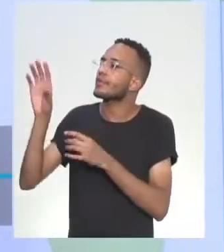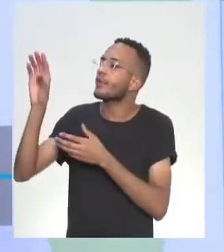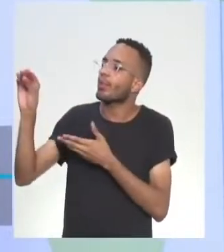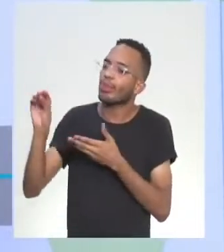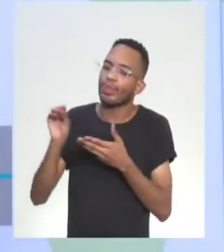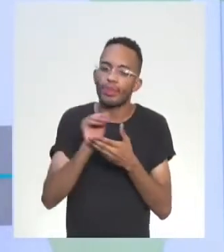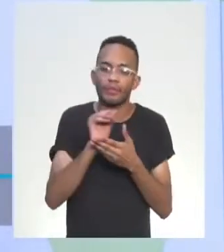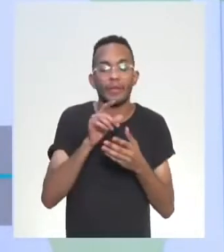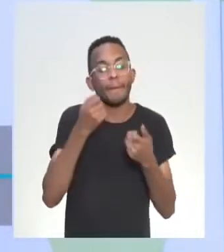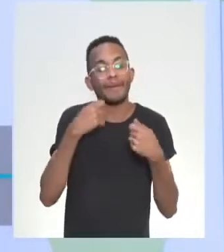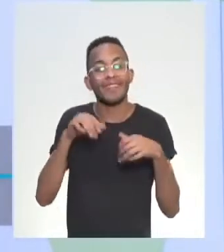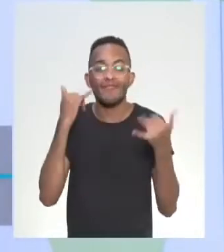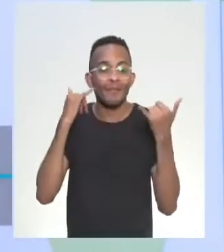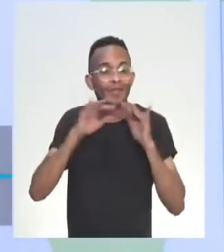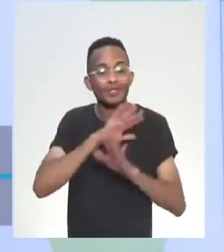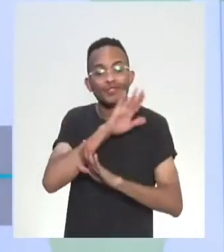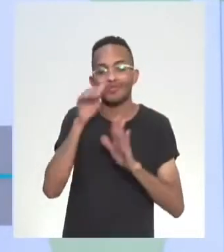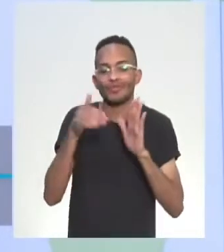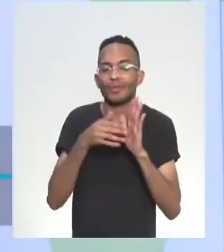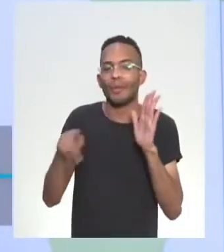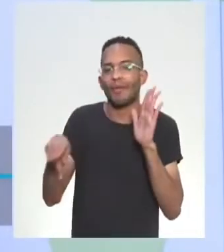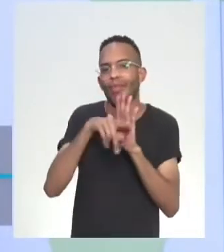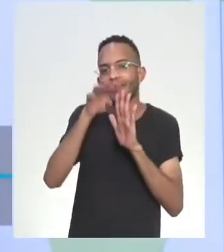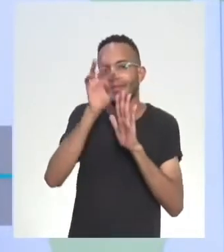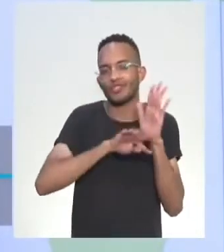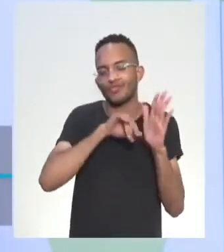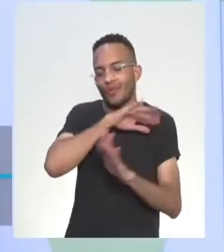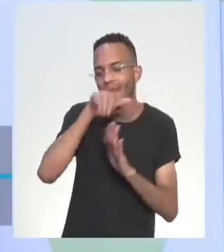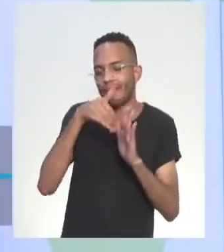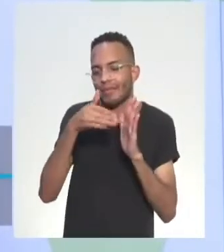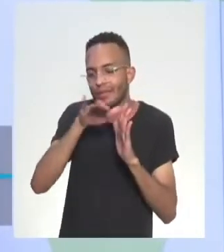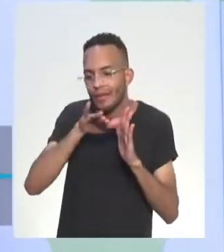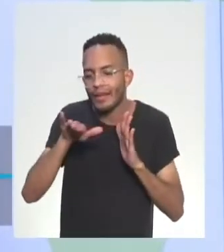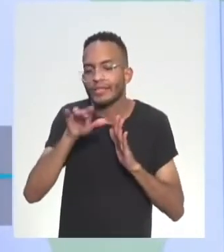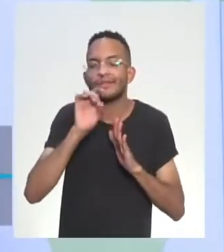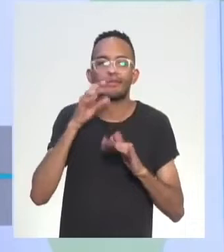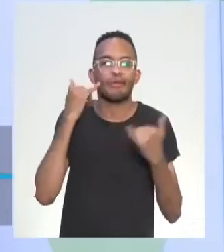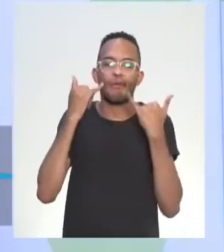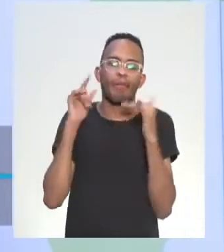ela não estiver completa, ela não está funcionando como um texto ali completo. Está funcionando como uma